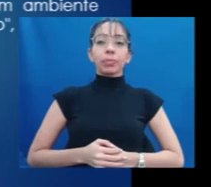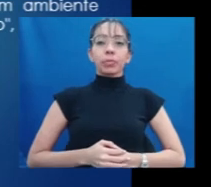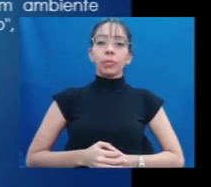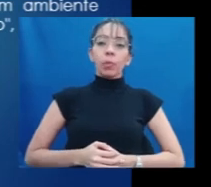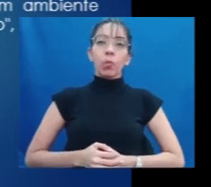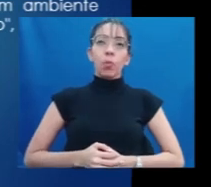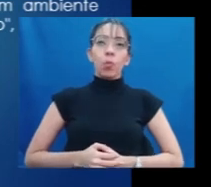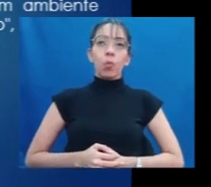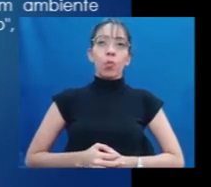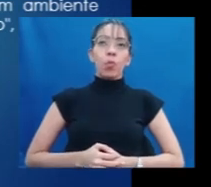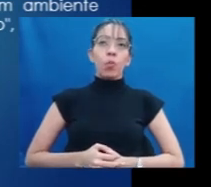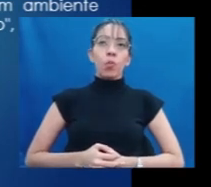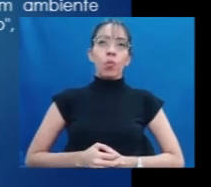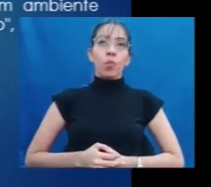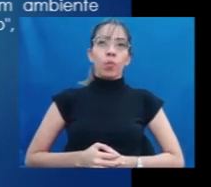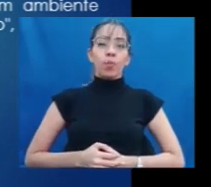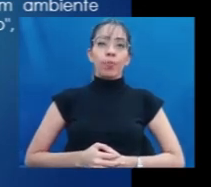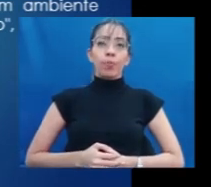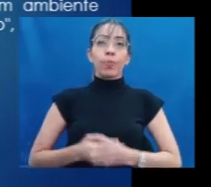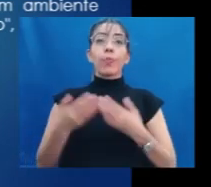sido evacuados.